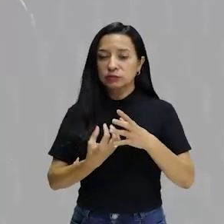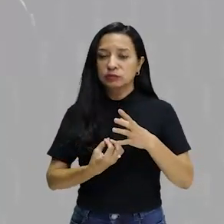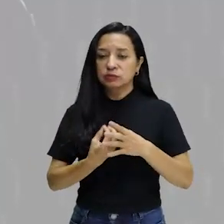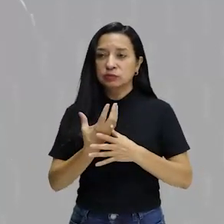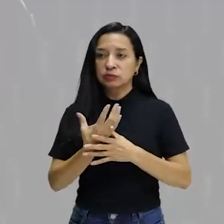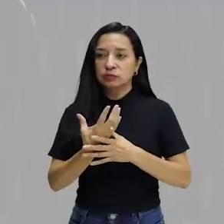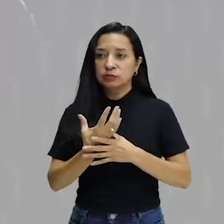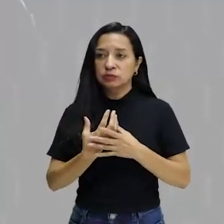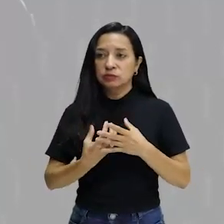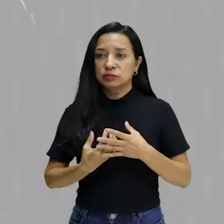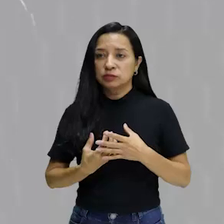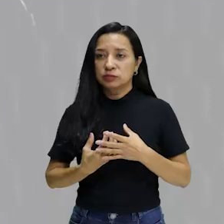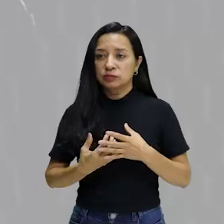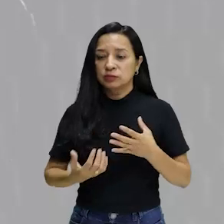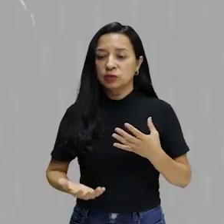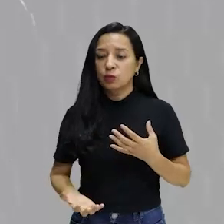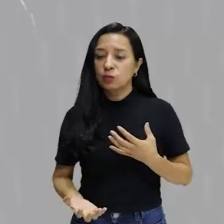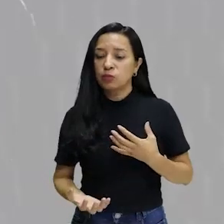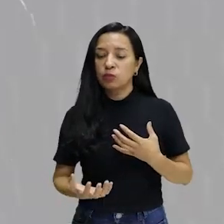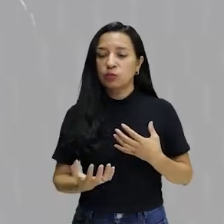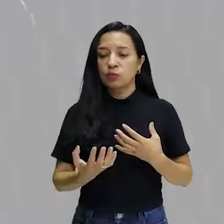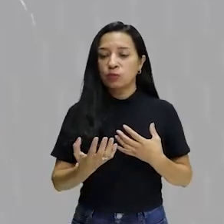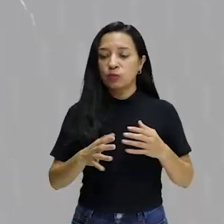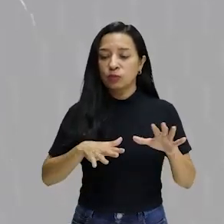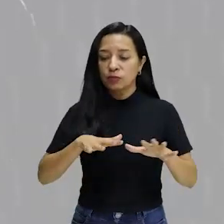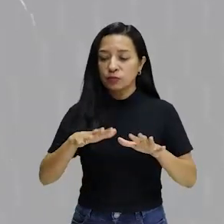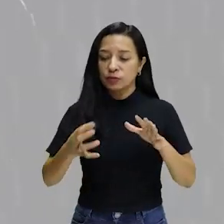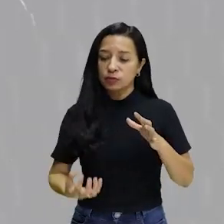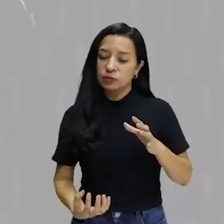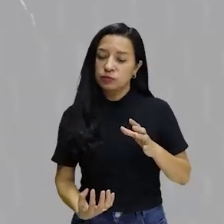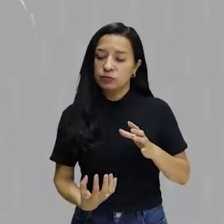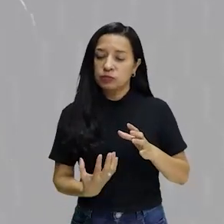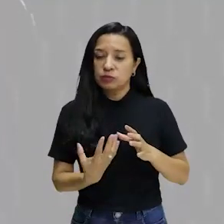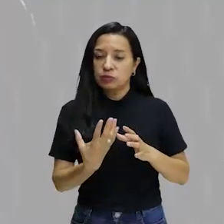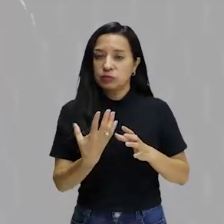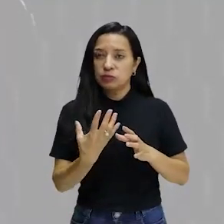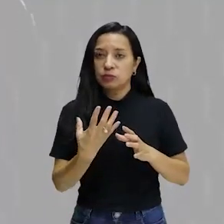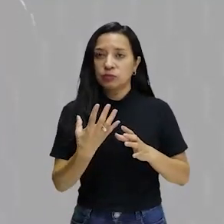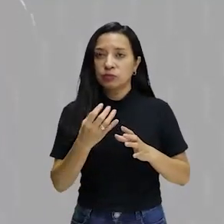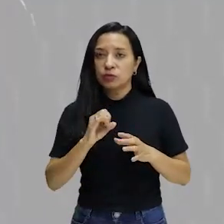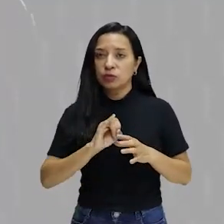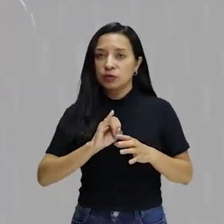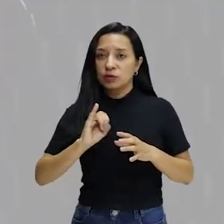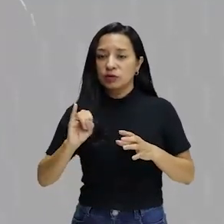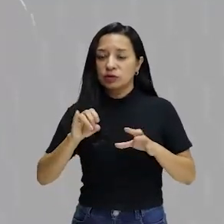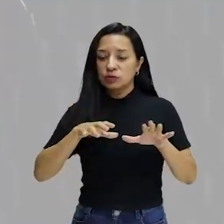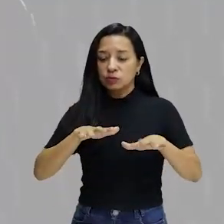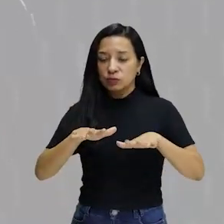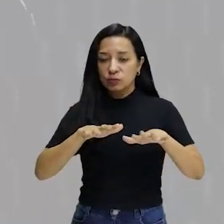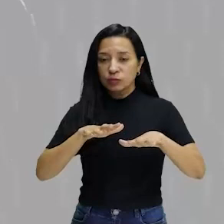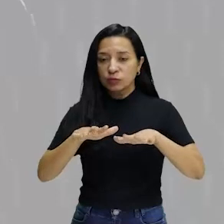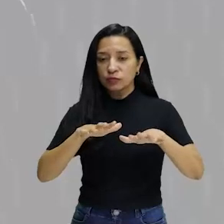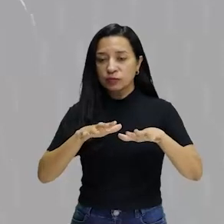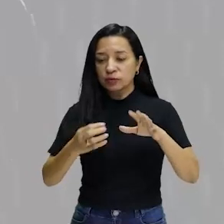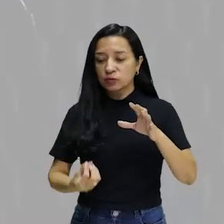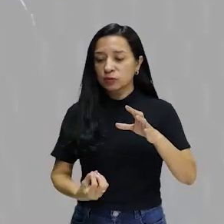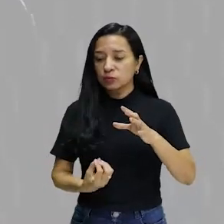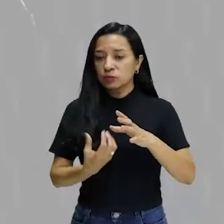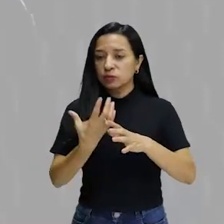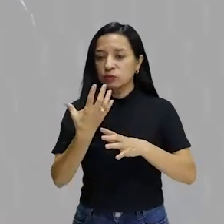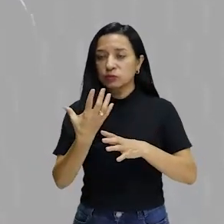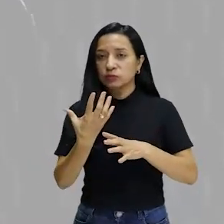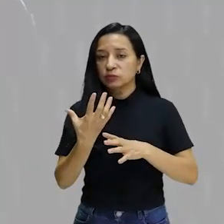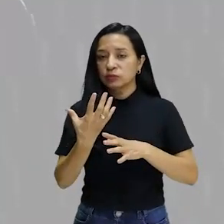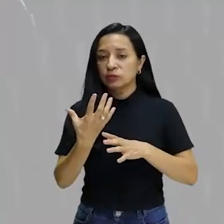O ascendente quer dizer que é um movimento de baixo para cima. Se o movimento de baixo é de baixo para